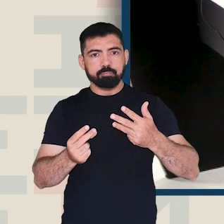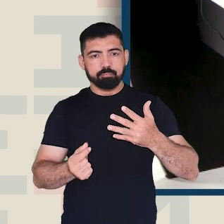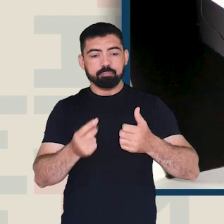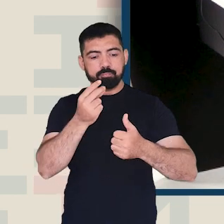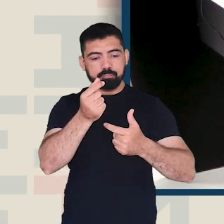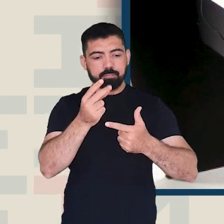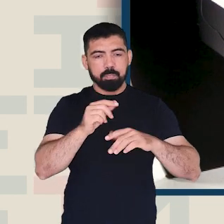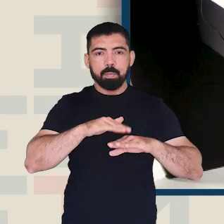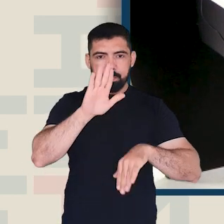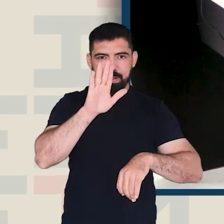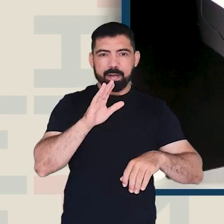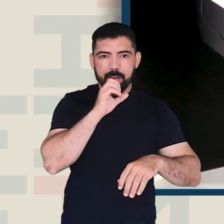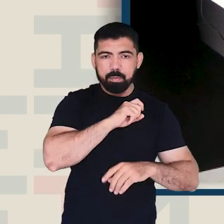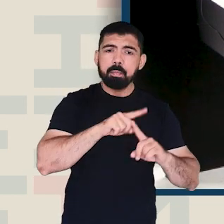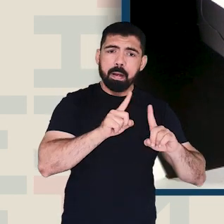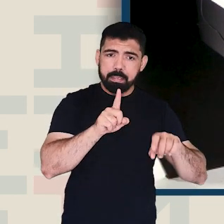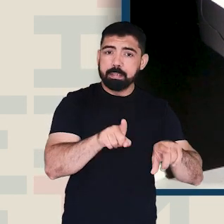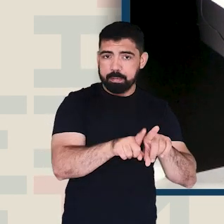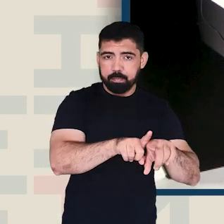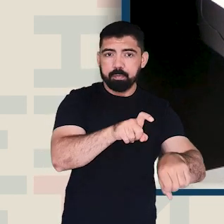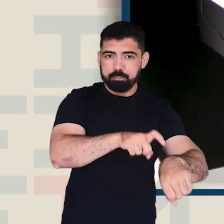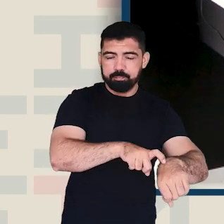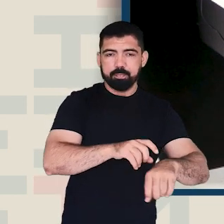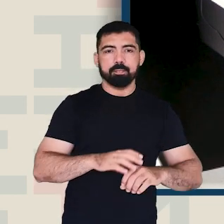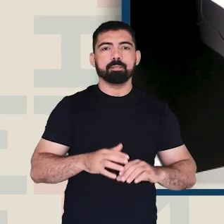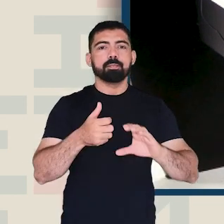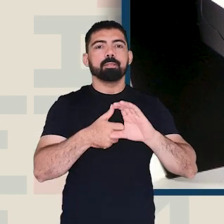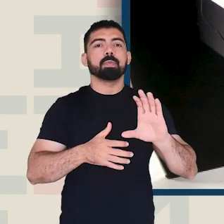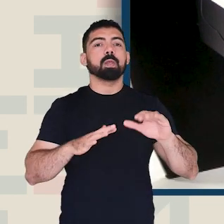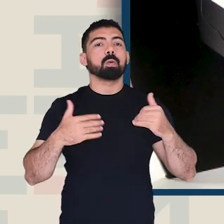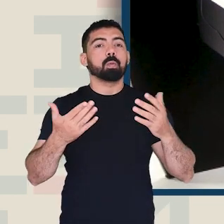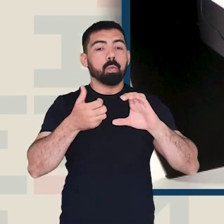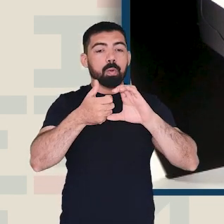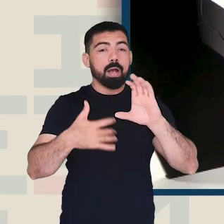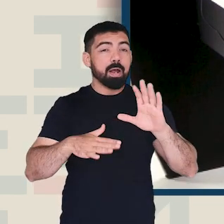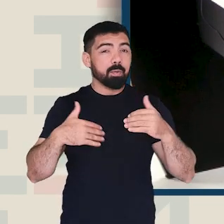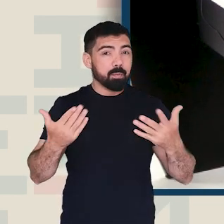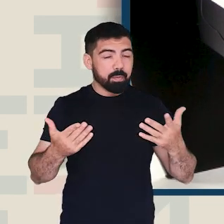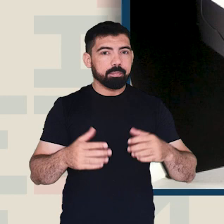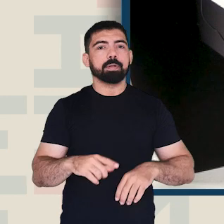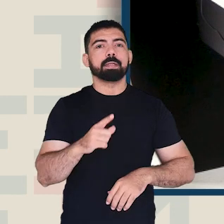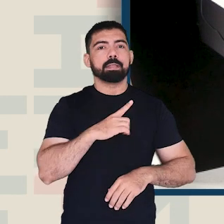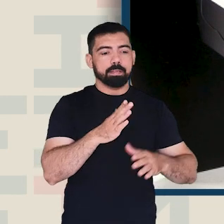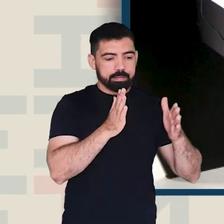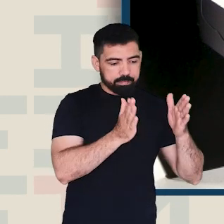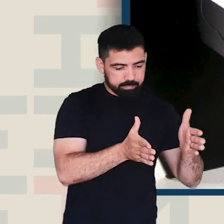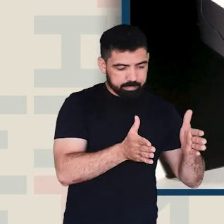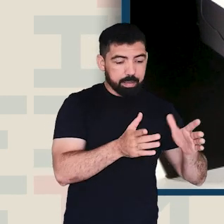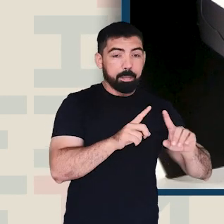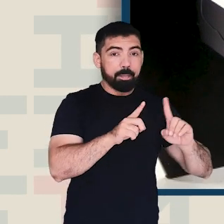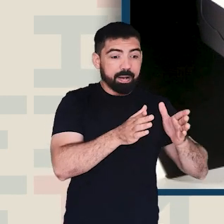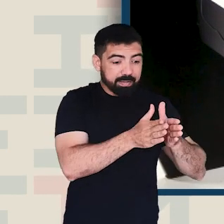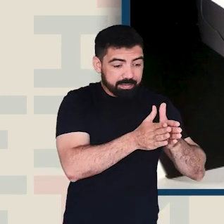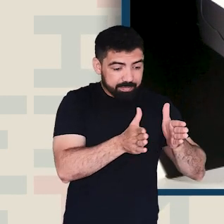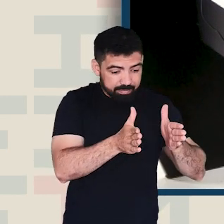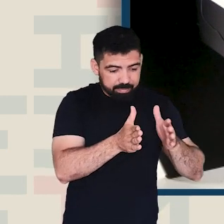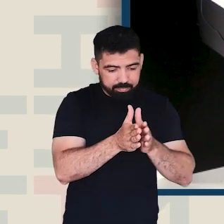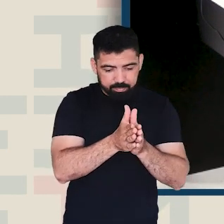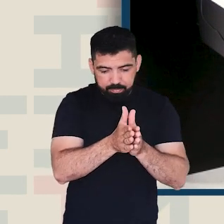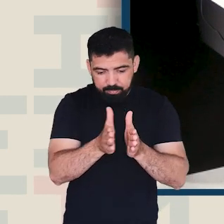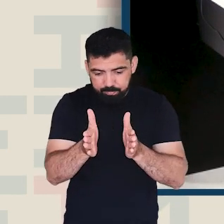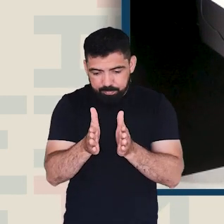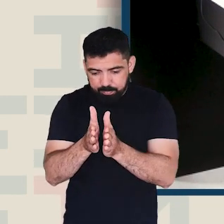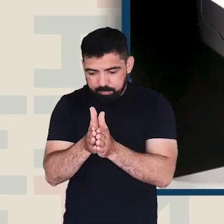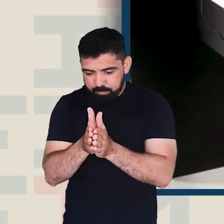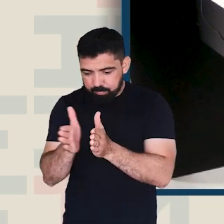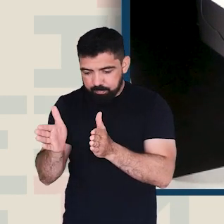mais rápido. Qual é a característica do tempo? Que ela vem em uma sequência de durações iguais. Eu posso ser mais